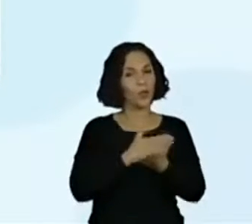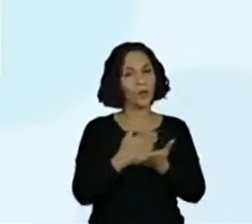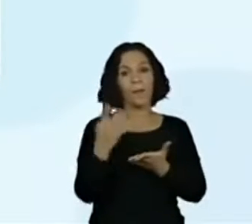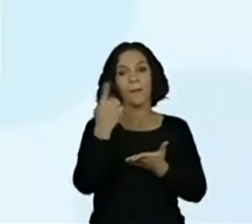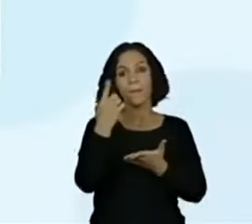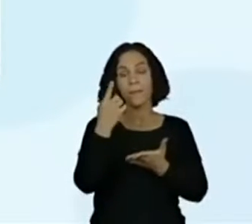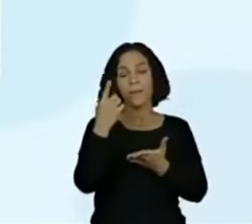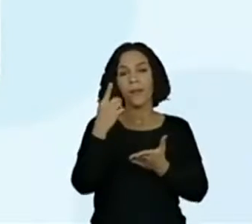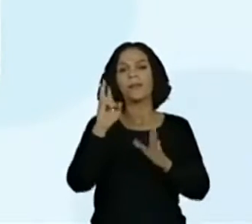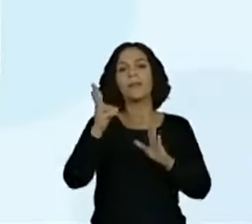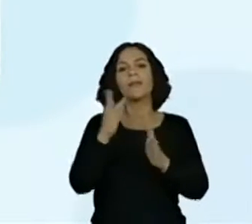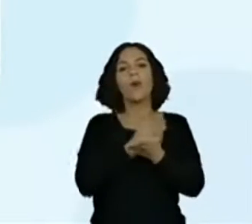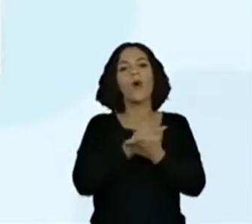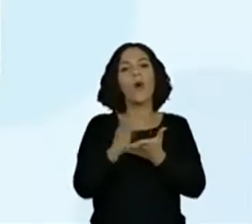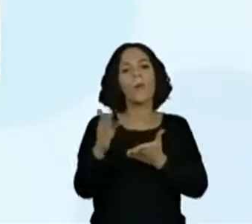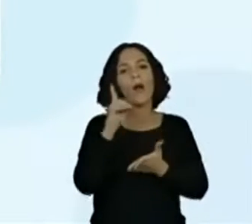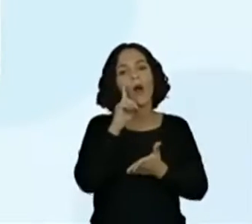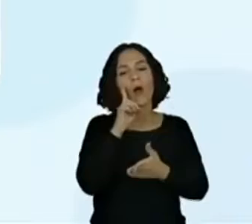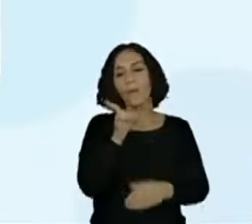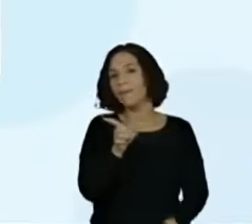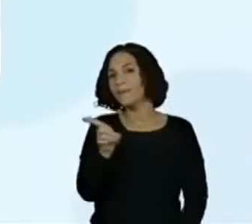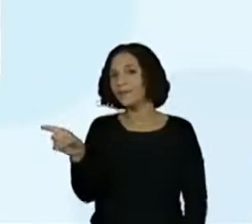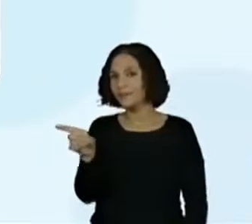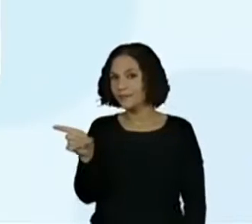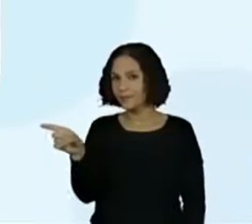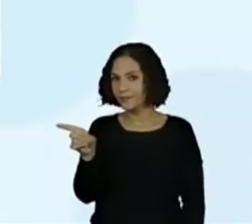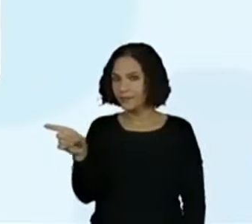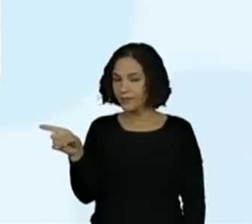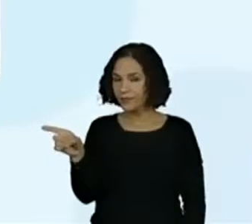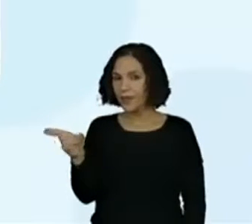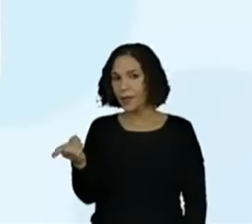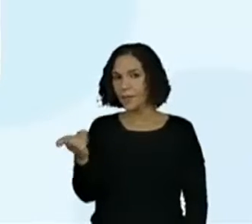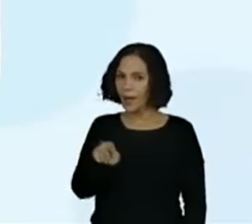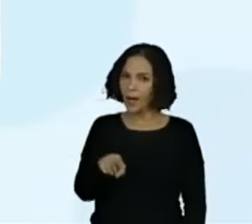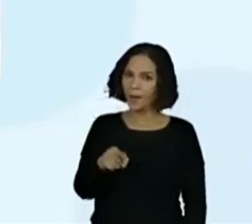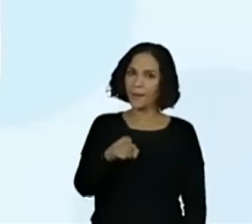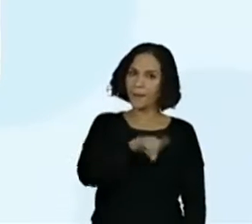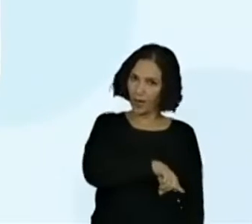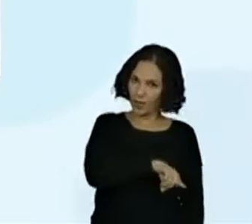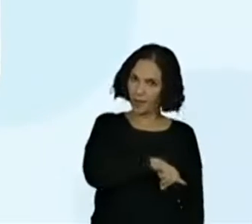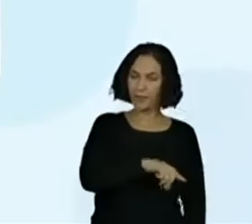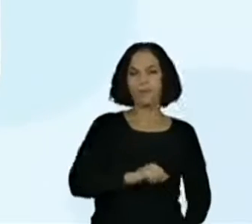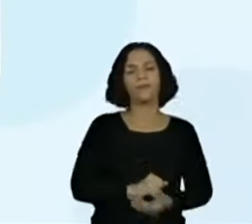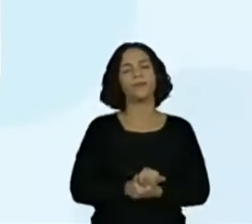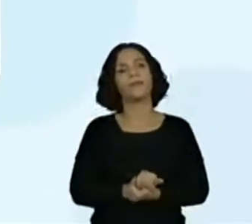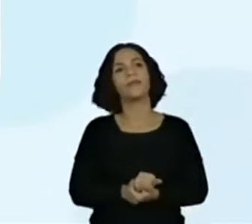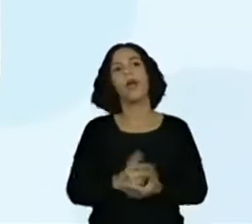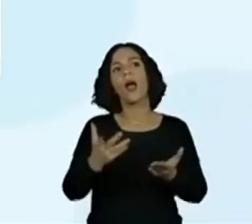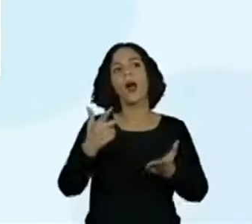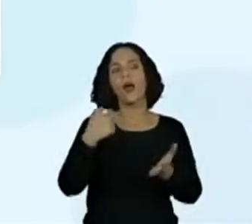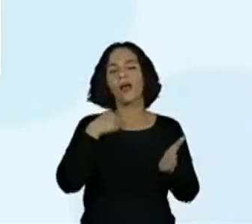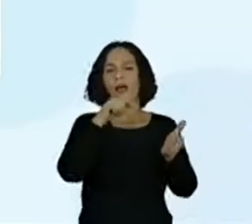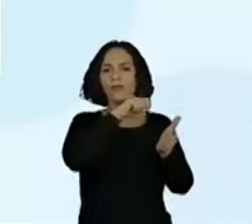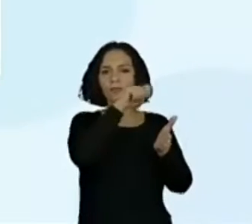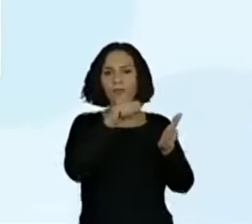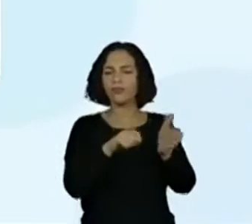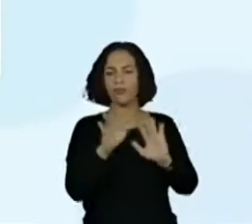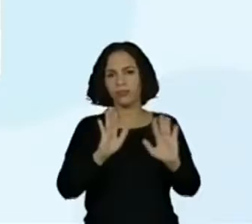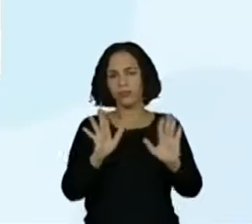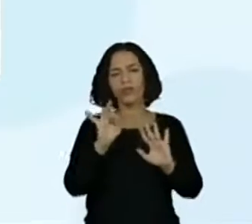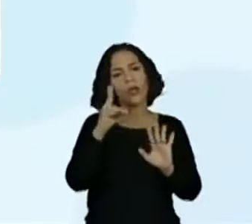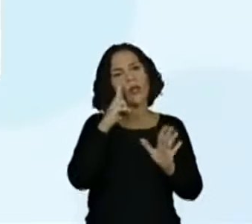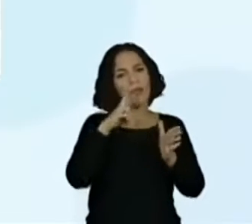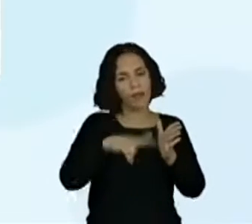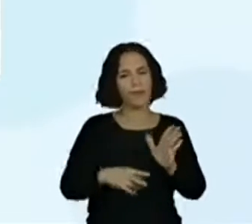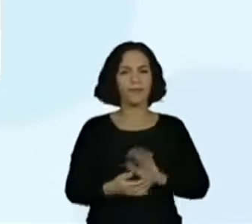primeiro, sempre começando deste lado para lá, tá? Não vou grifar nesse momento, nem destacar, vou lendo